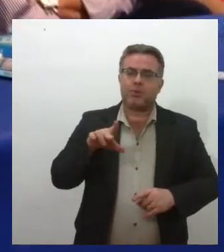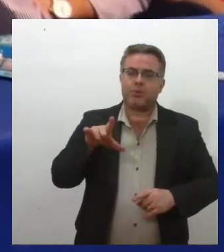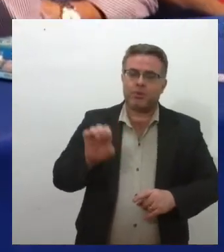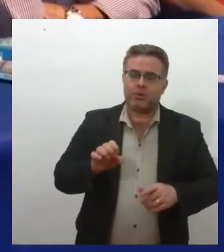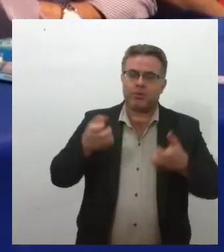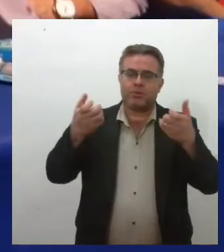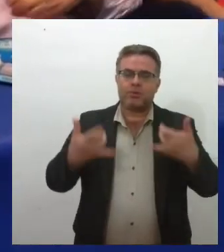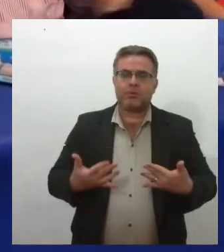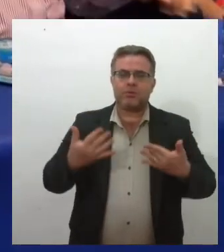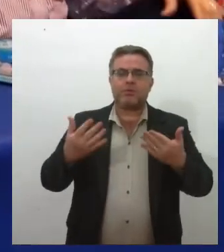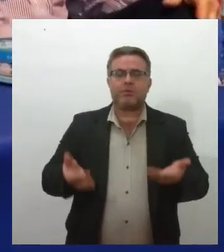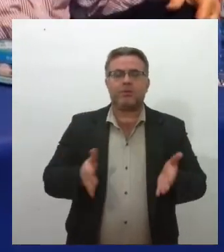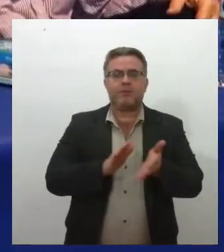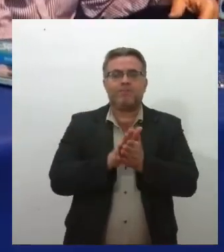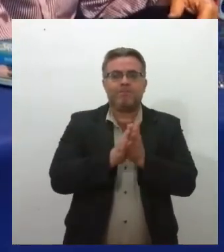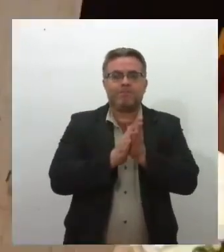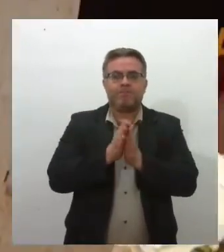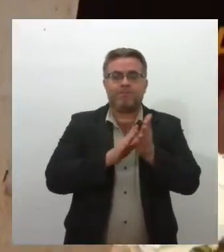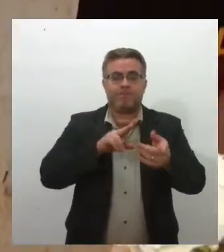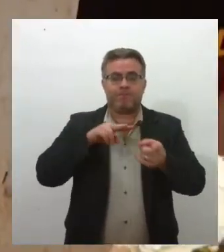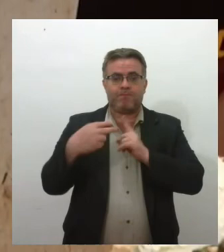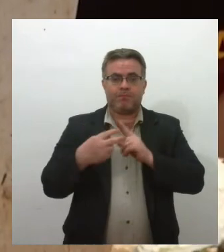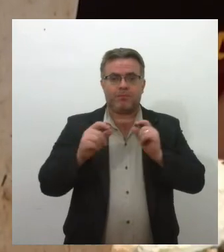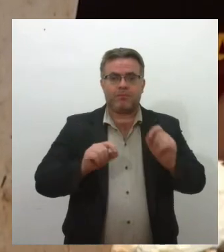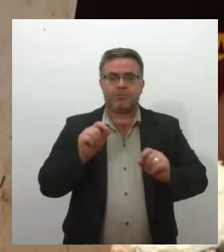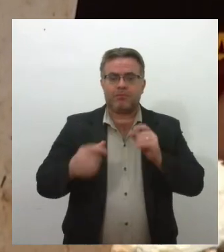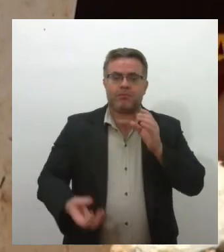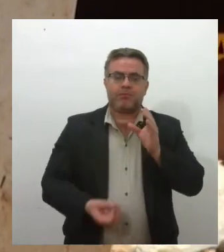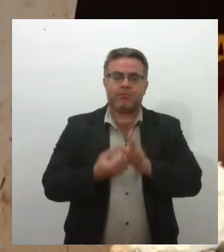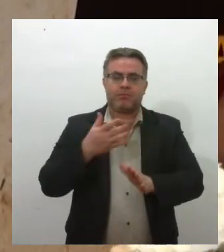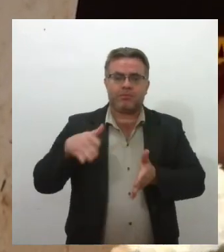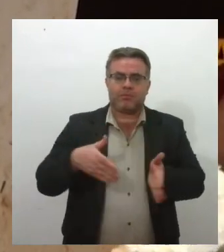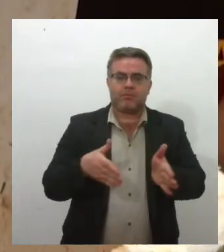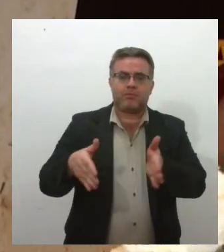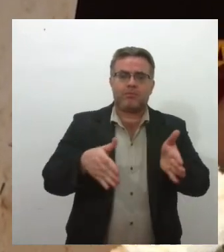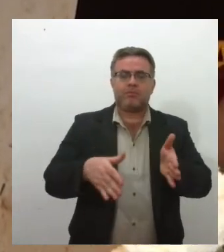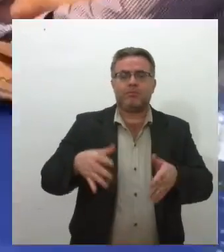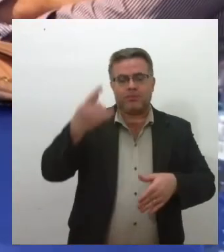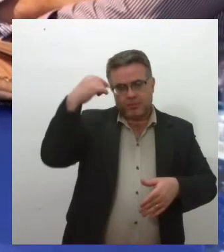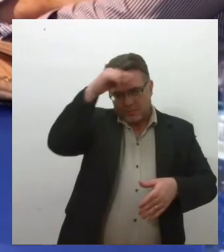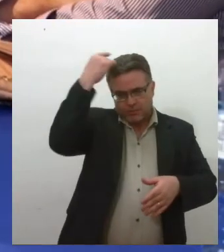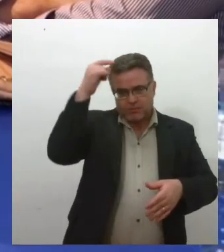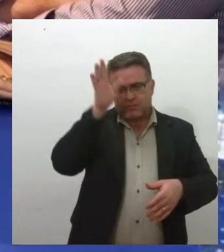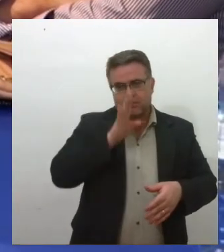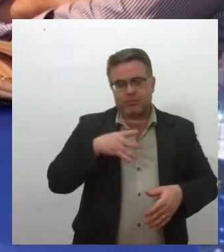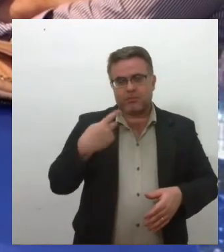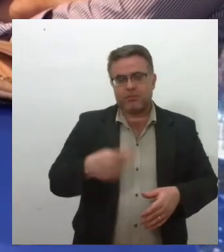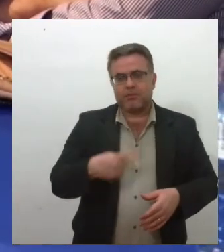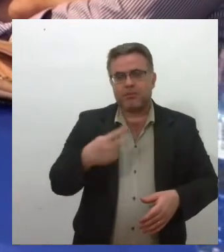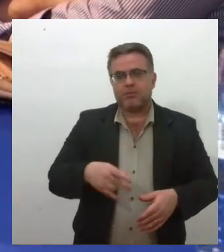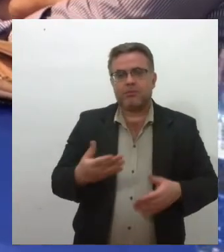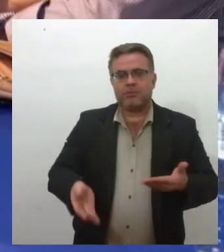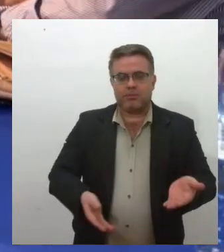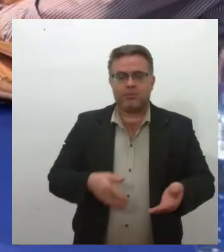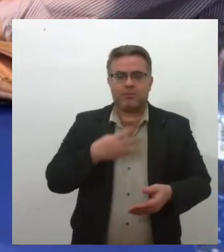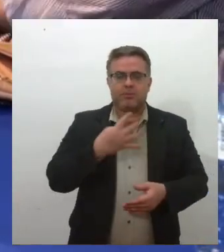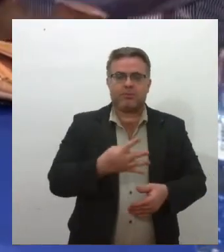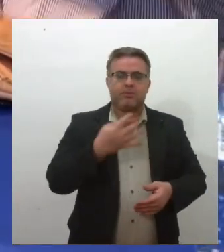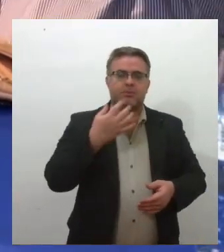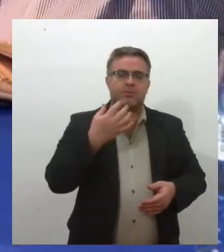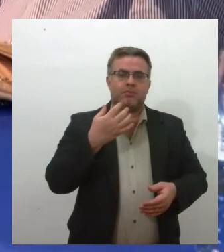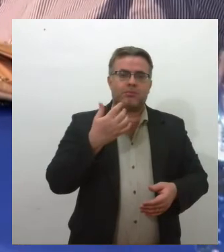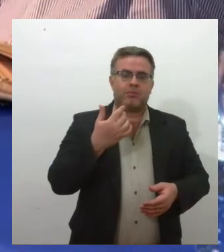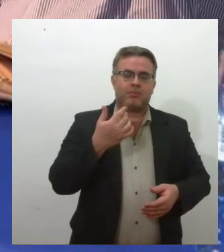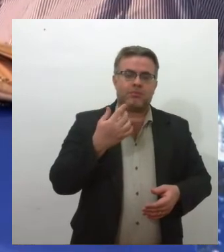a expectativa gerada com a criação do Caminho da Santa Brasileira. Com 428